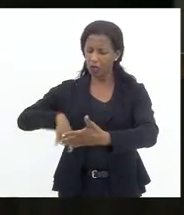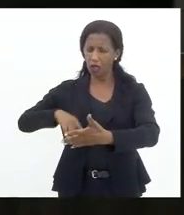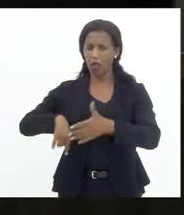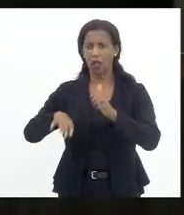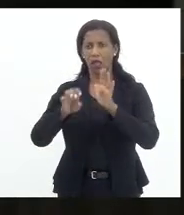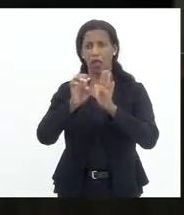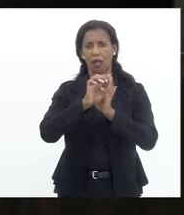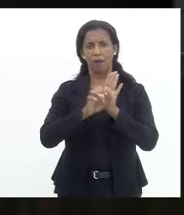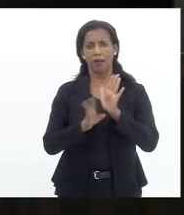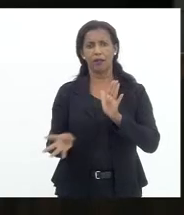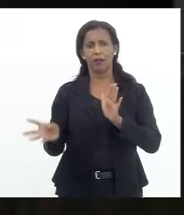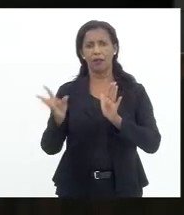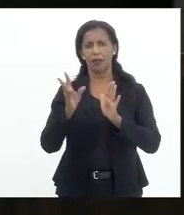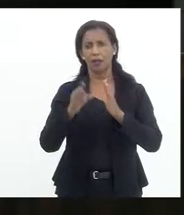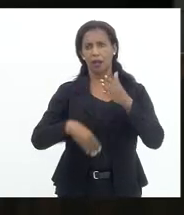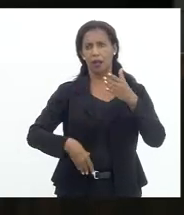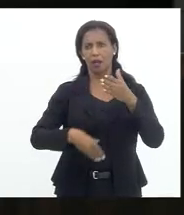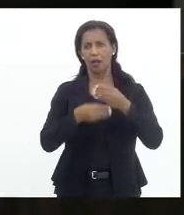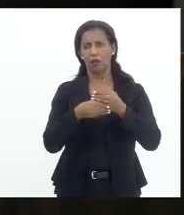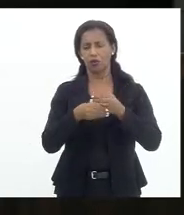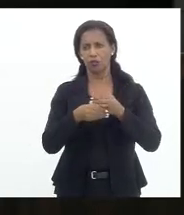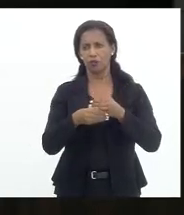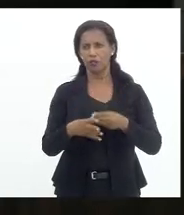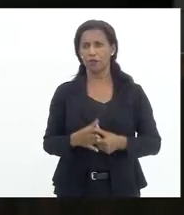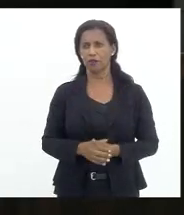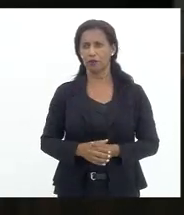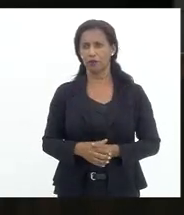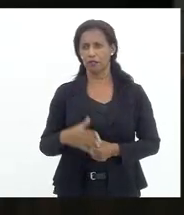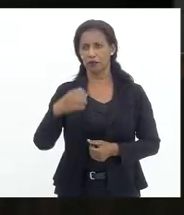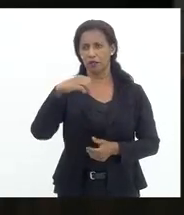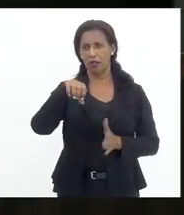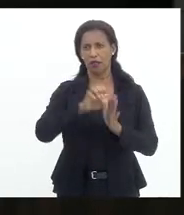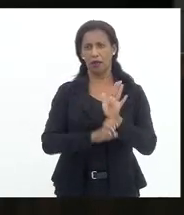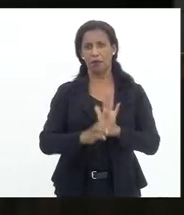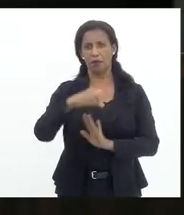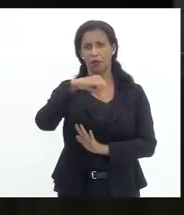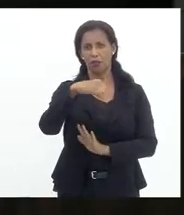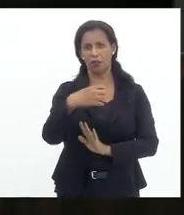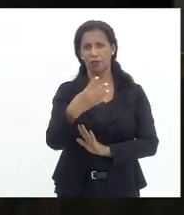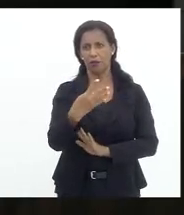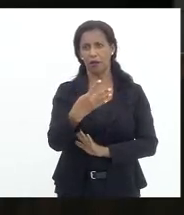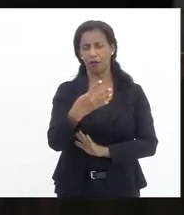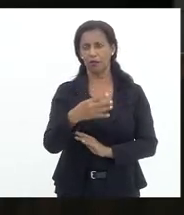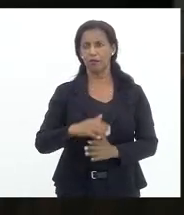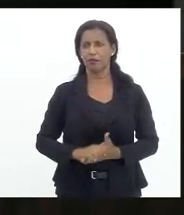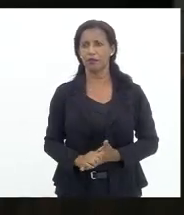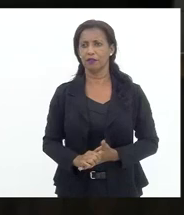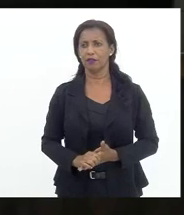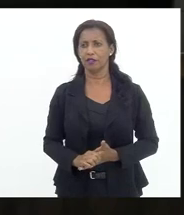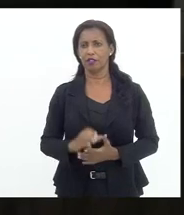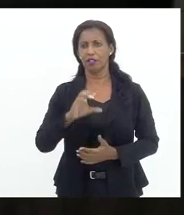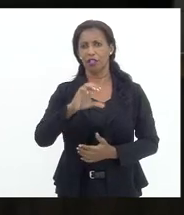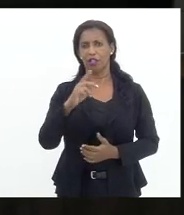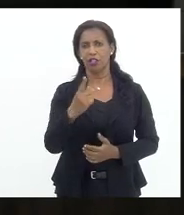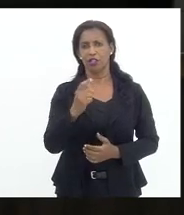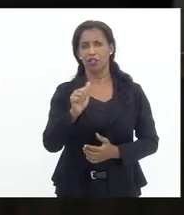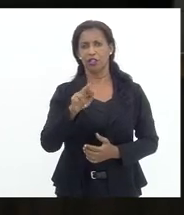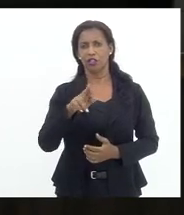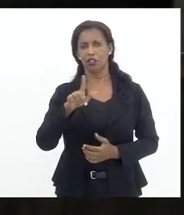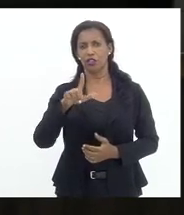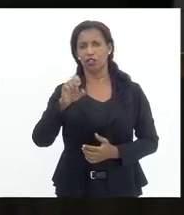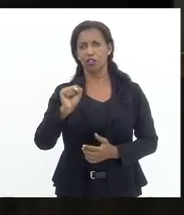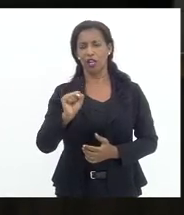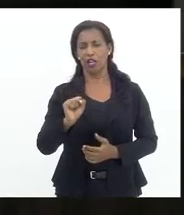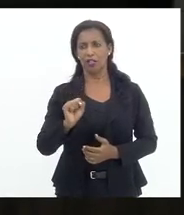emendas aditivas pela rejeição da emenda 9 e 4. Deputado Charles Batista, seus